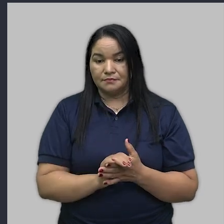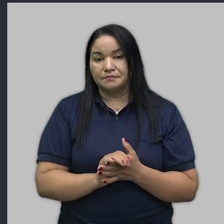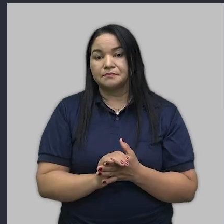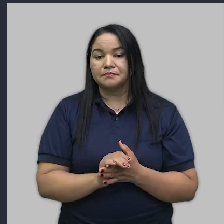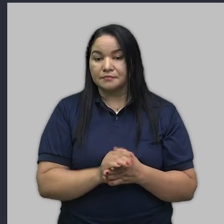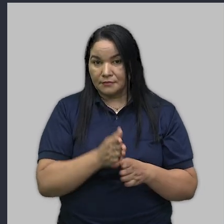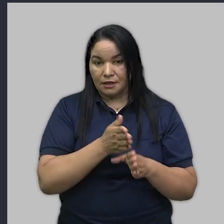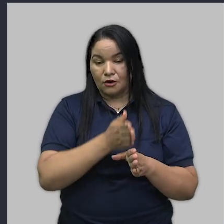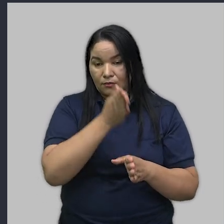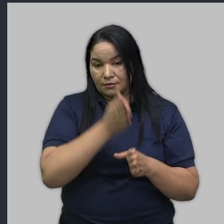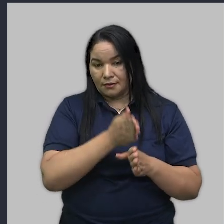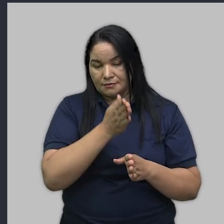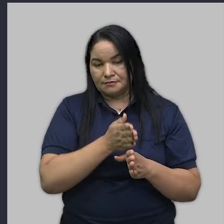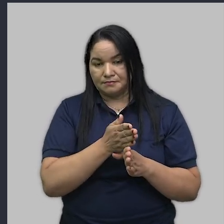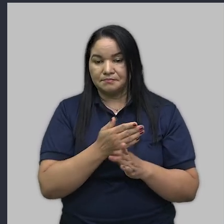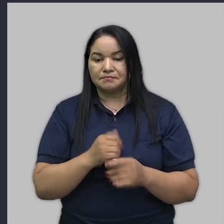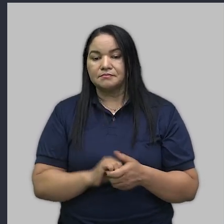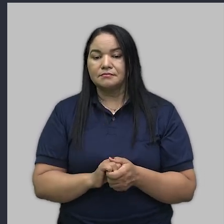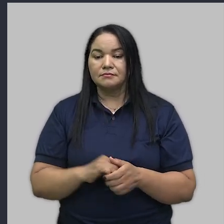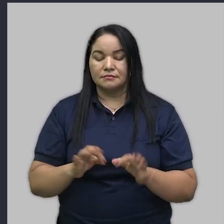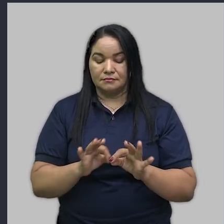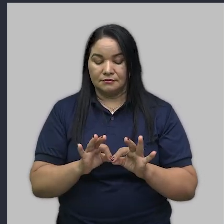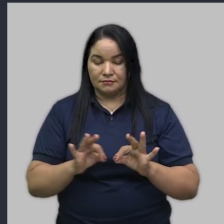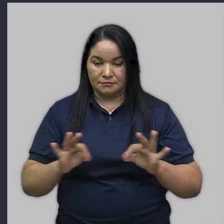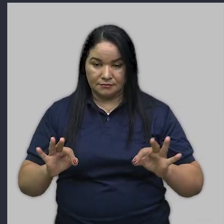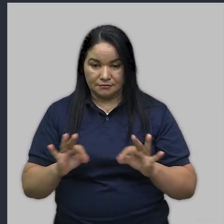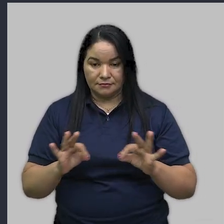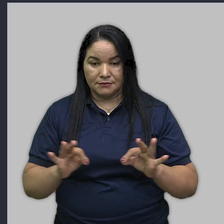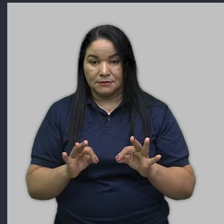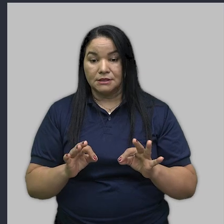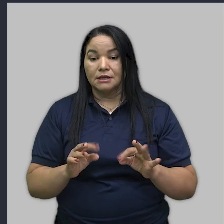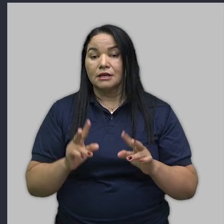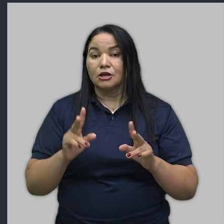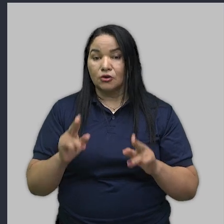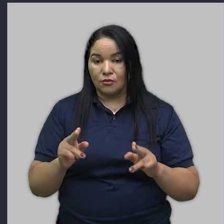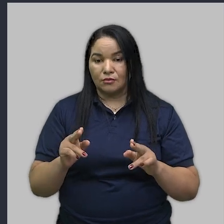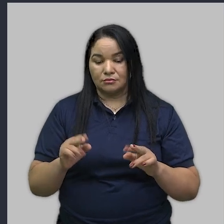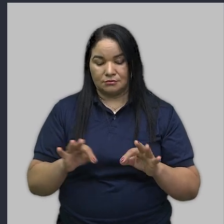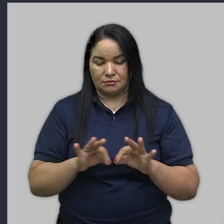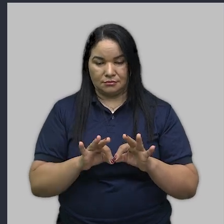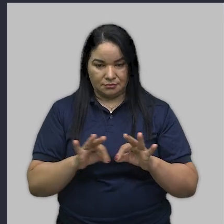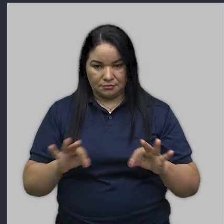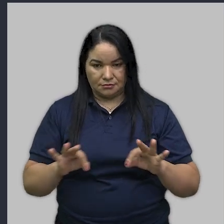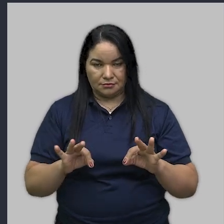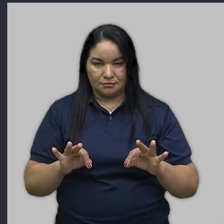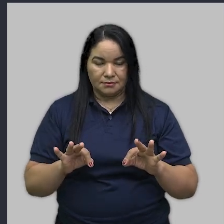retângulo. O comprimento do retângulo é igual ao perímetro da base, ou seja,